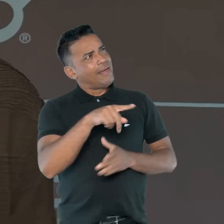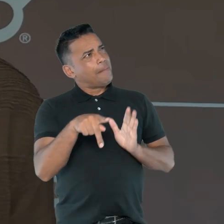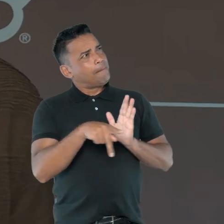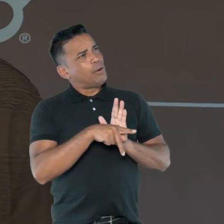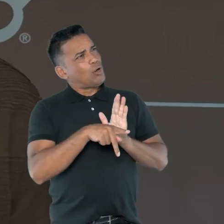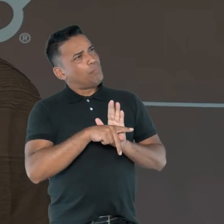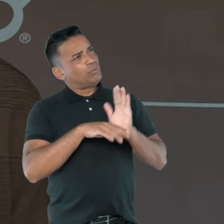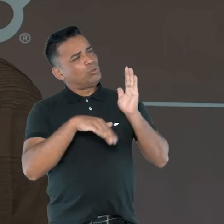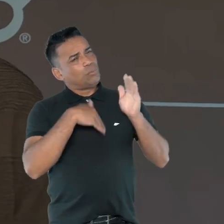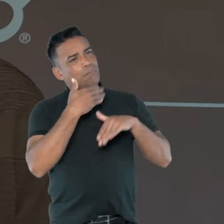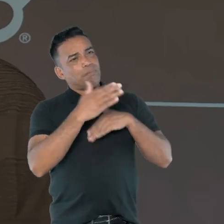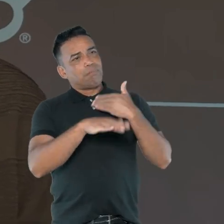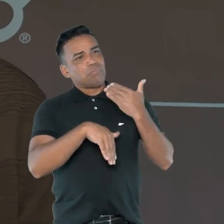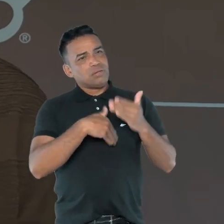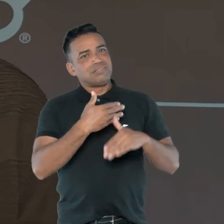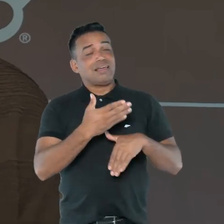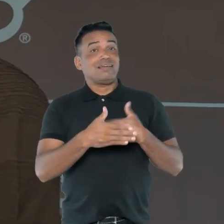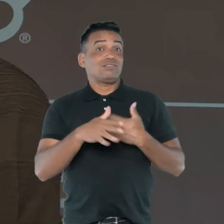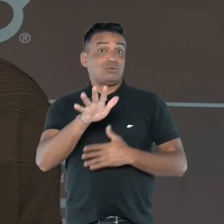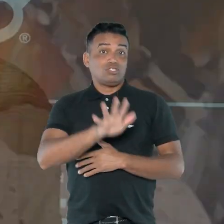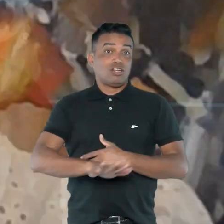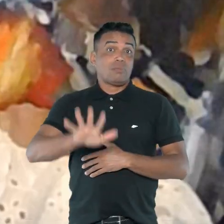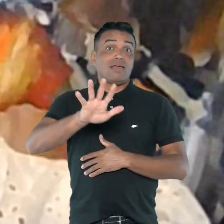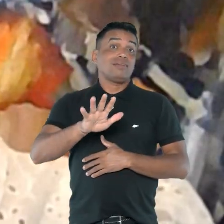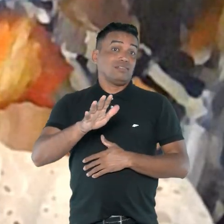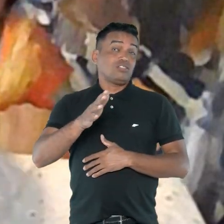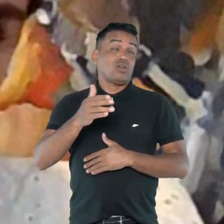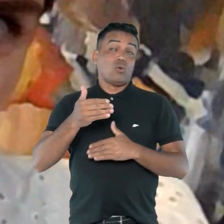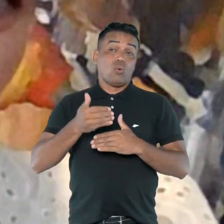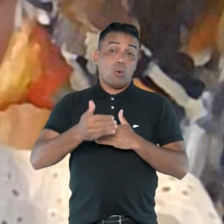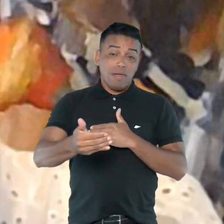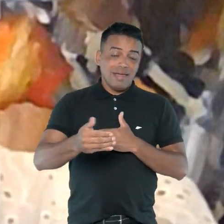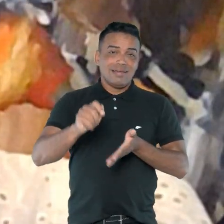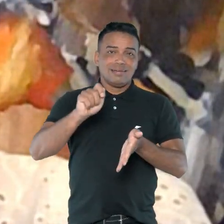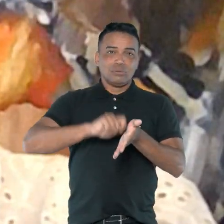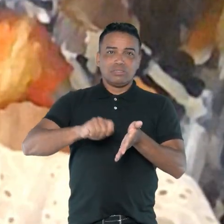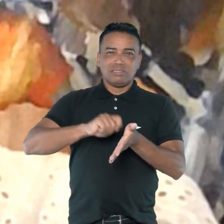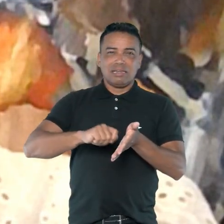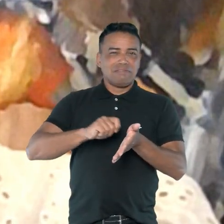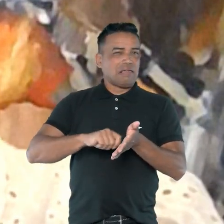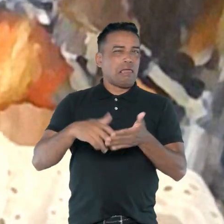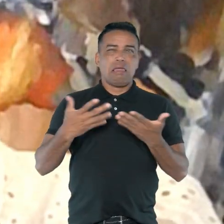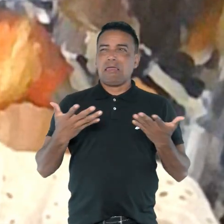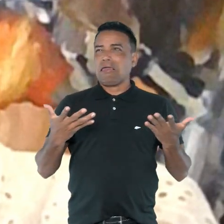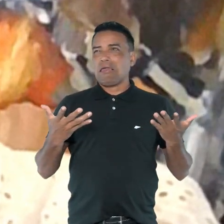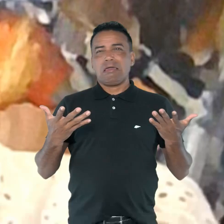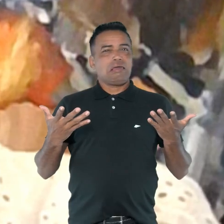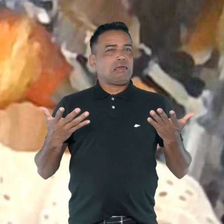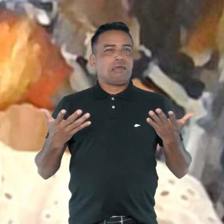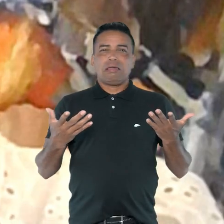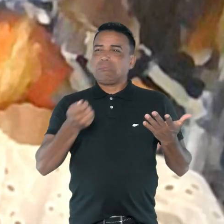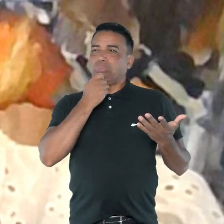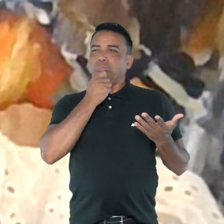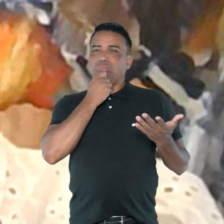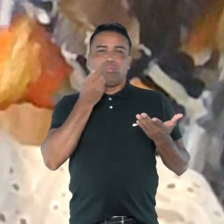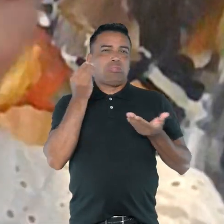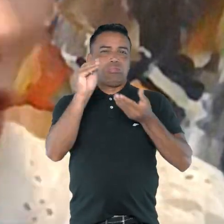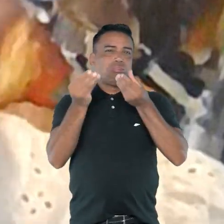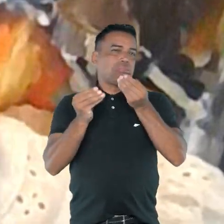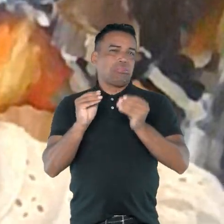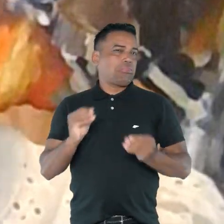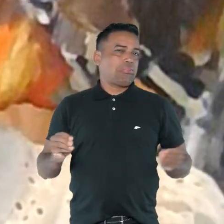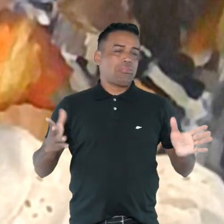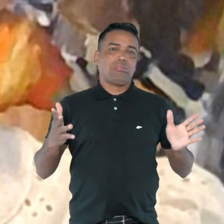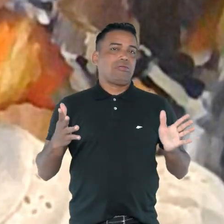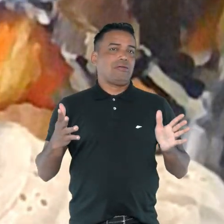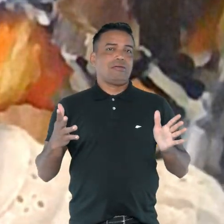Isso é muito parte do processo mesmo. Eu geralmente começo a escrever muito verborrágica,